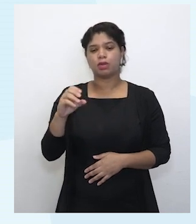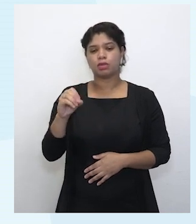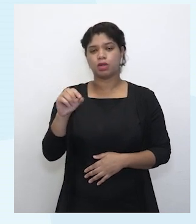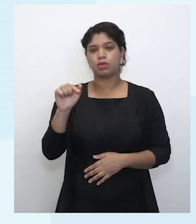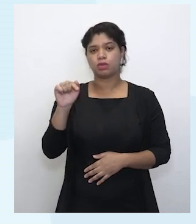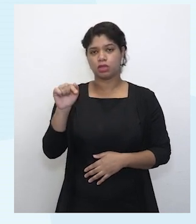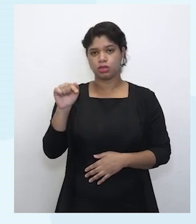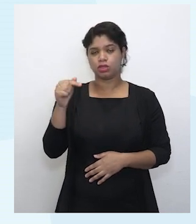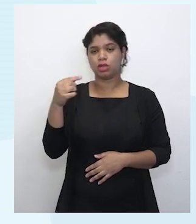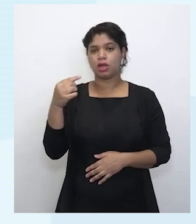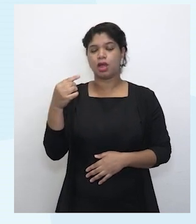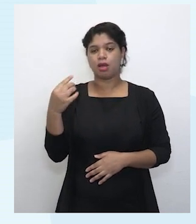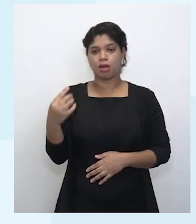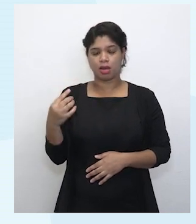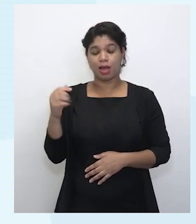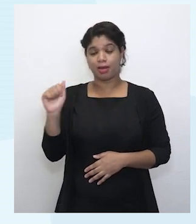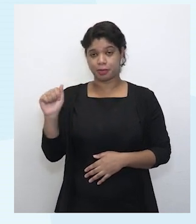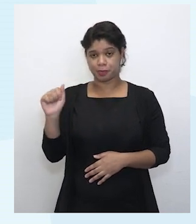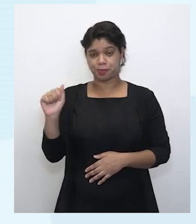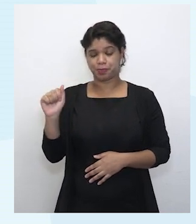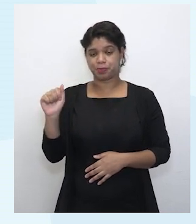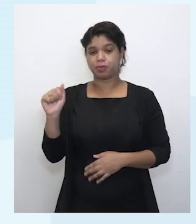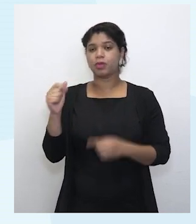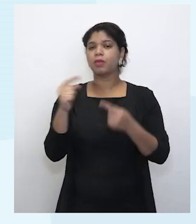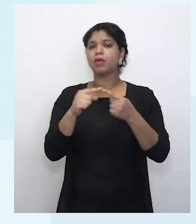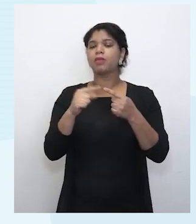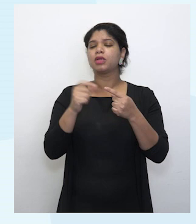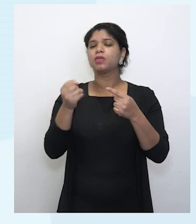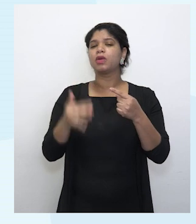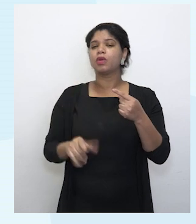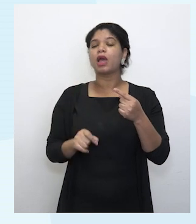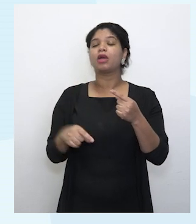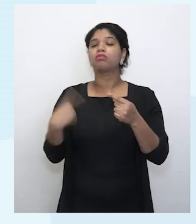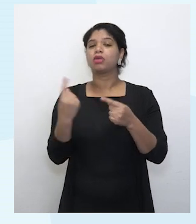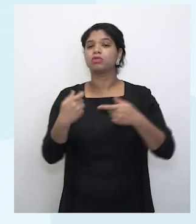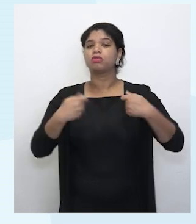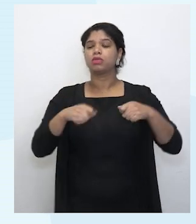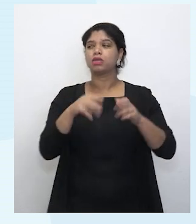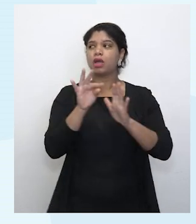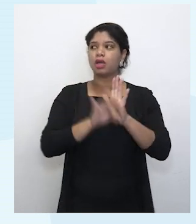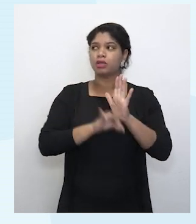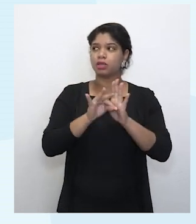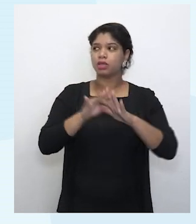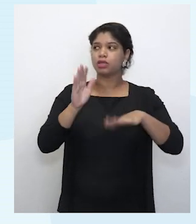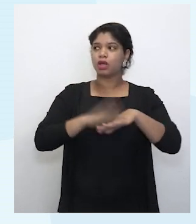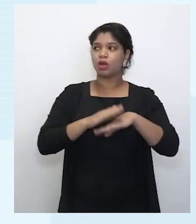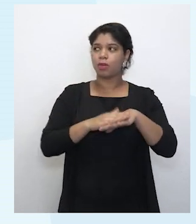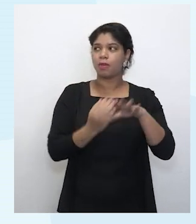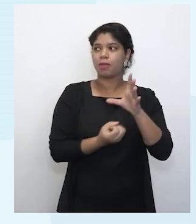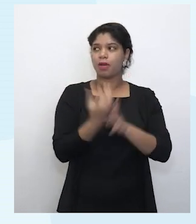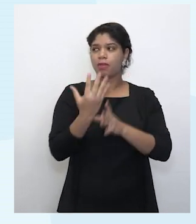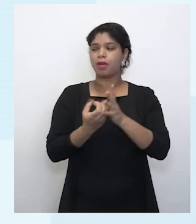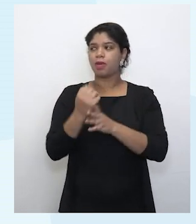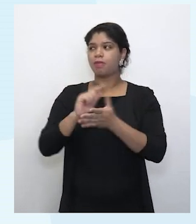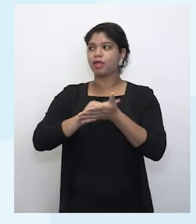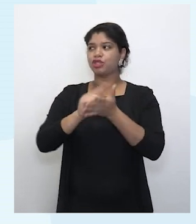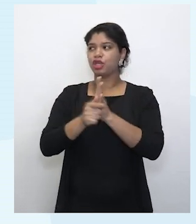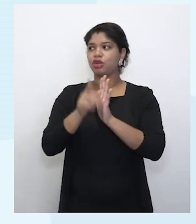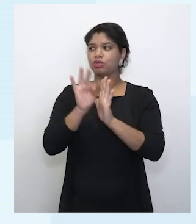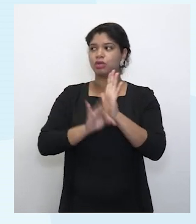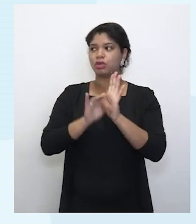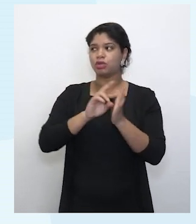LP7A, ela diz que é planejar e produzir textos conhecidos de diferentes gêneros,